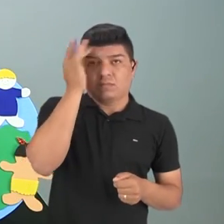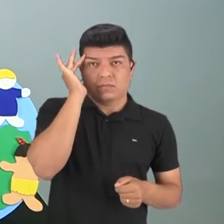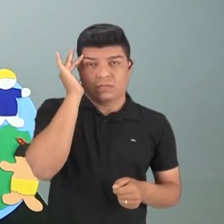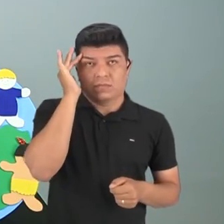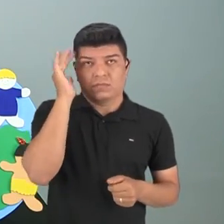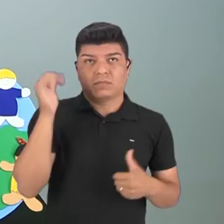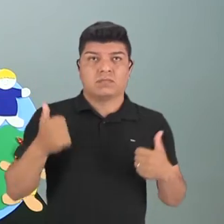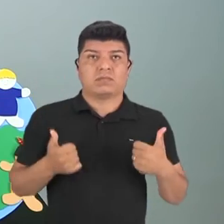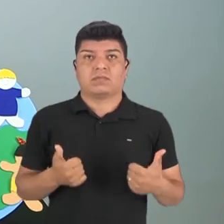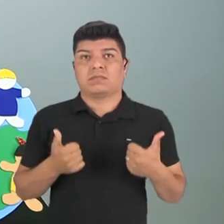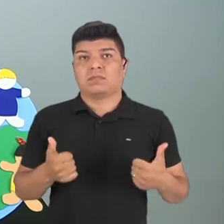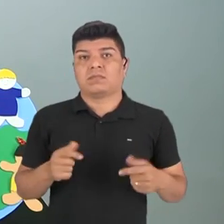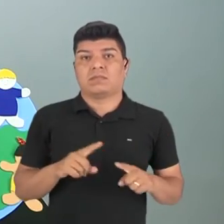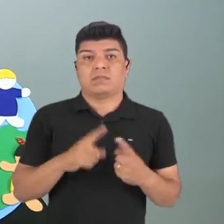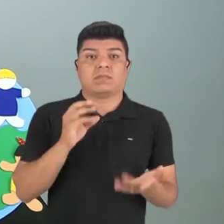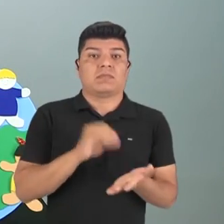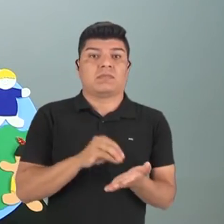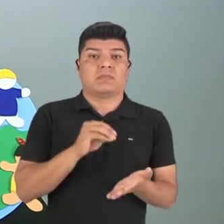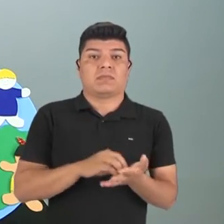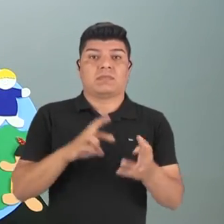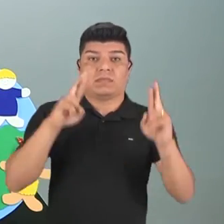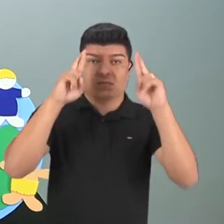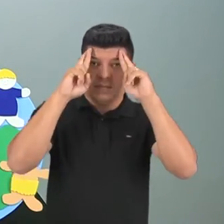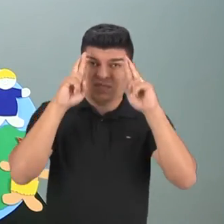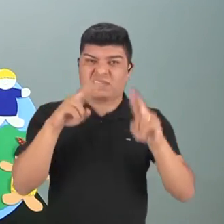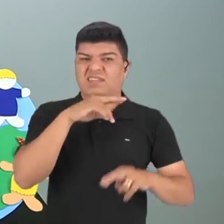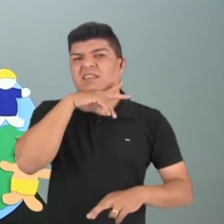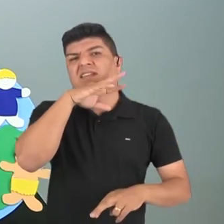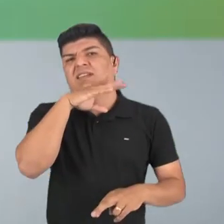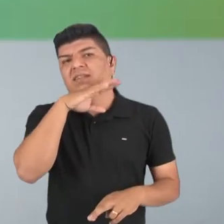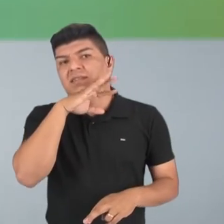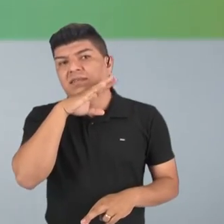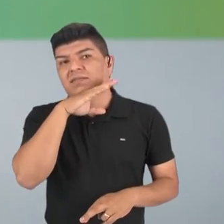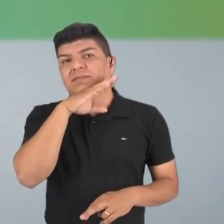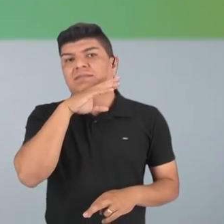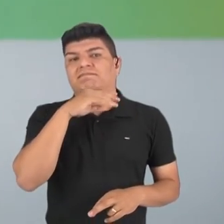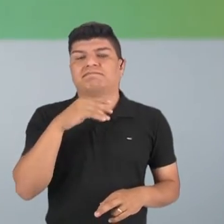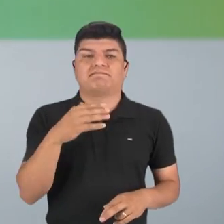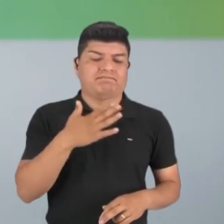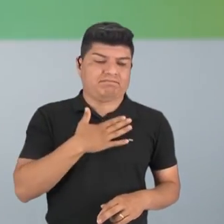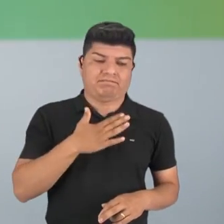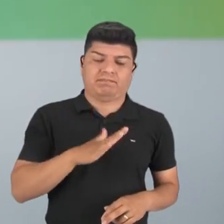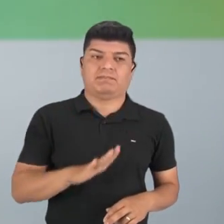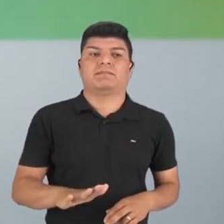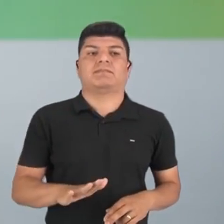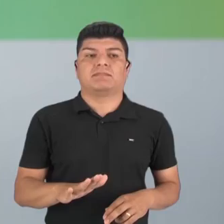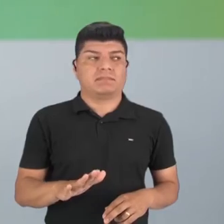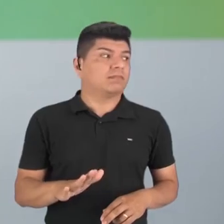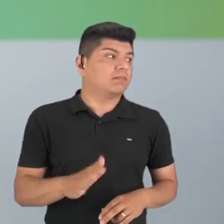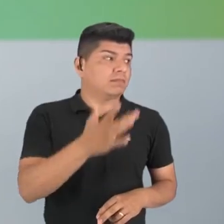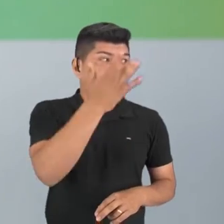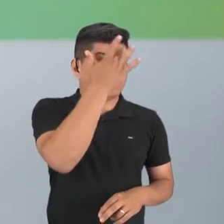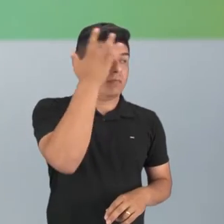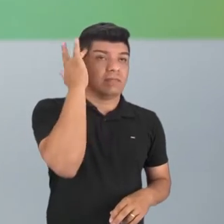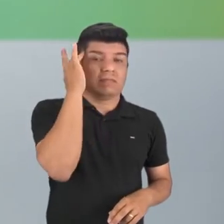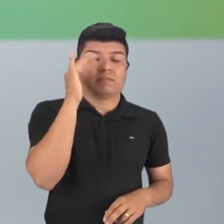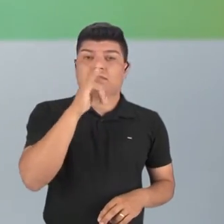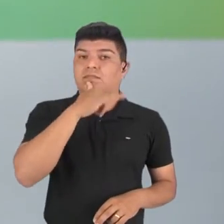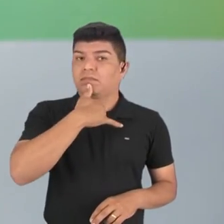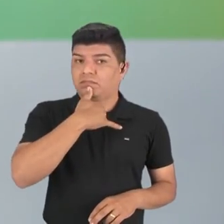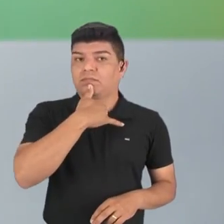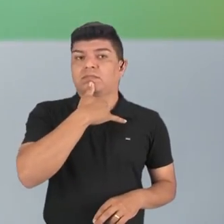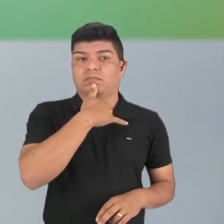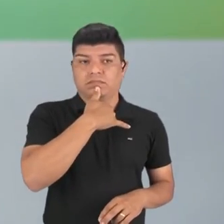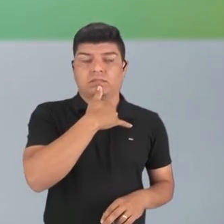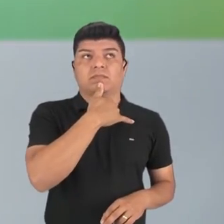pessoas. Agora, o desrespeito é ruim, desagradável, deixa as pessoas tristes,